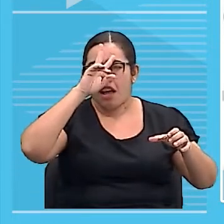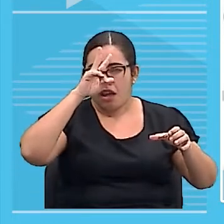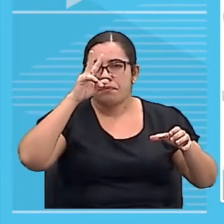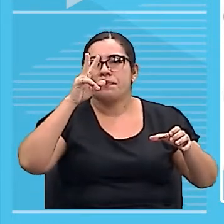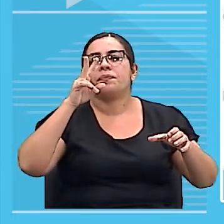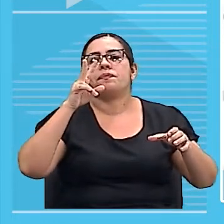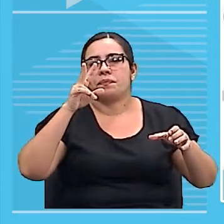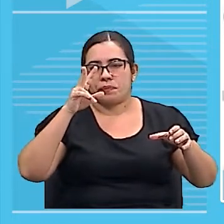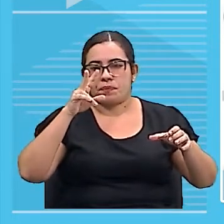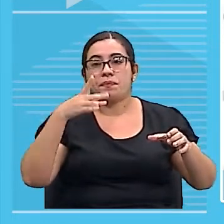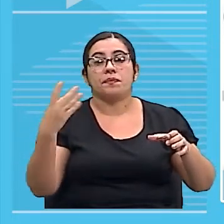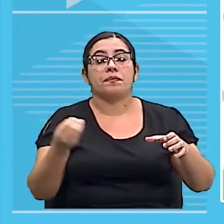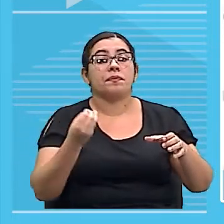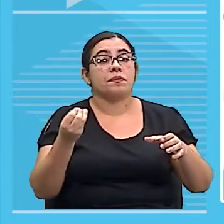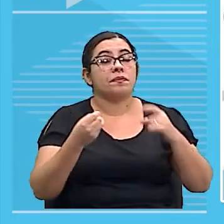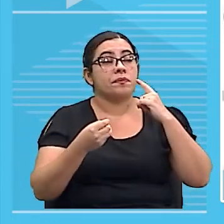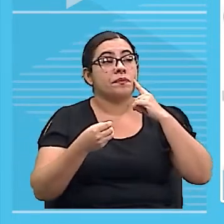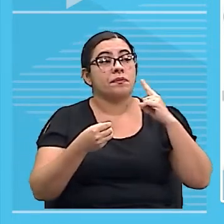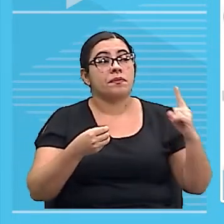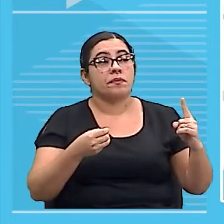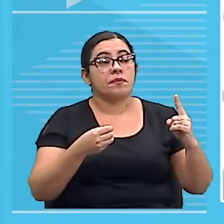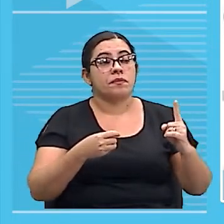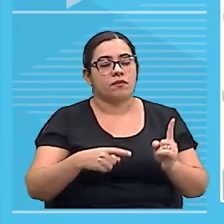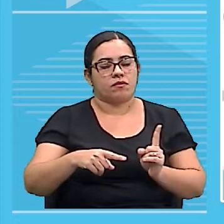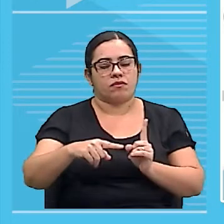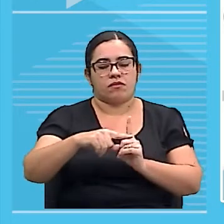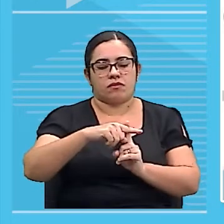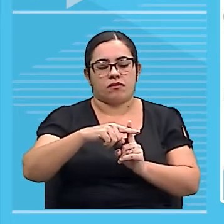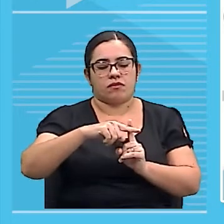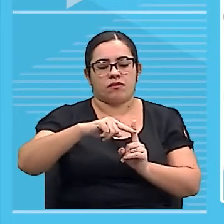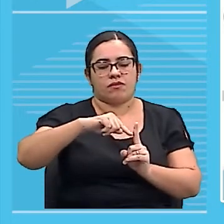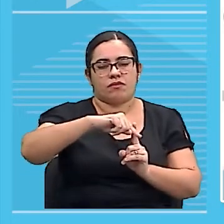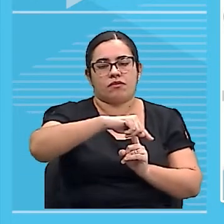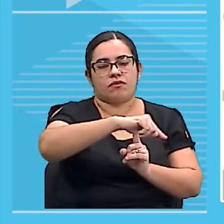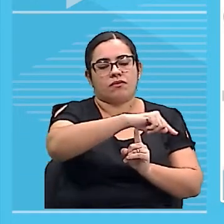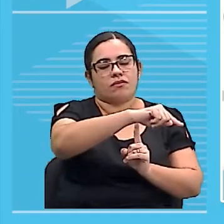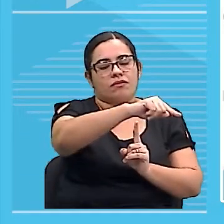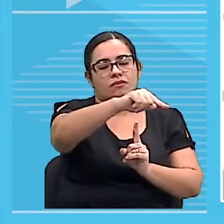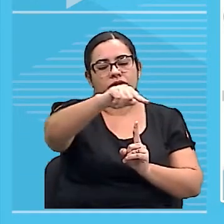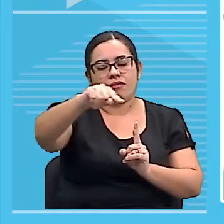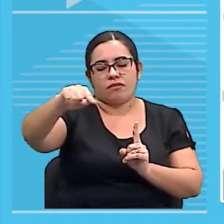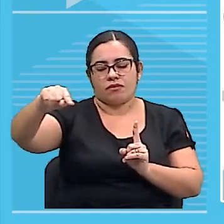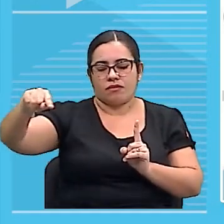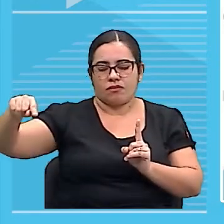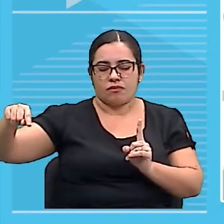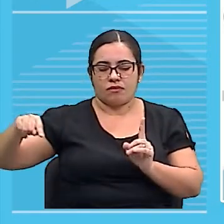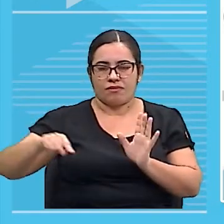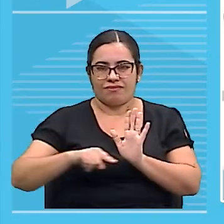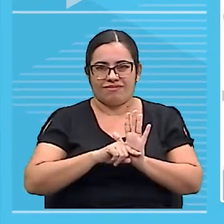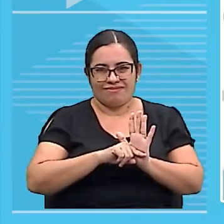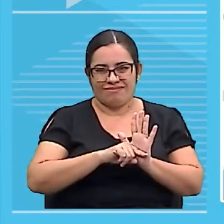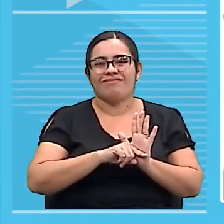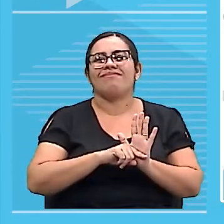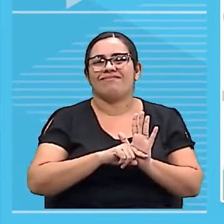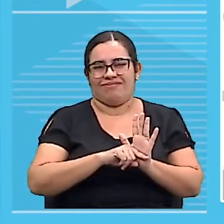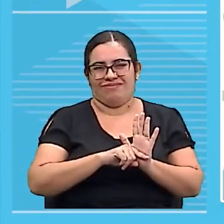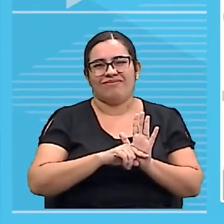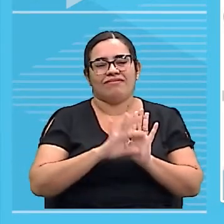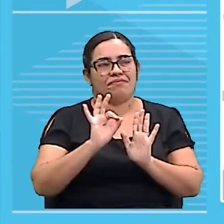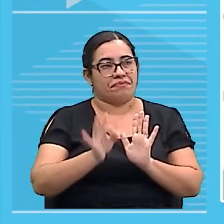e eu tinha um sentido dela do Positivo para negativo né E isso sentido convencional